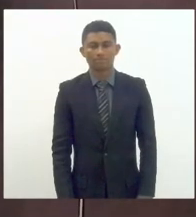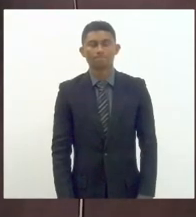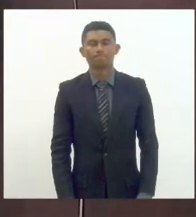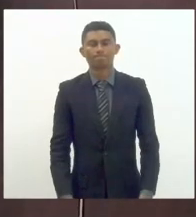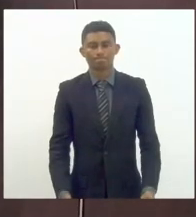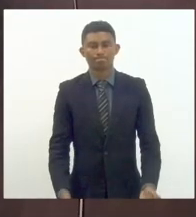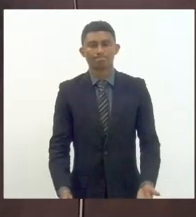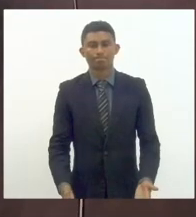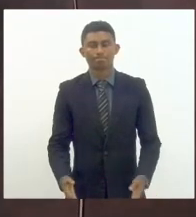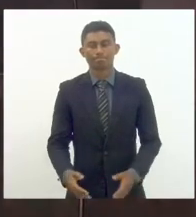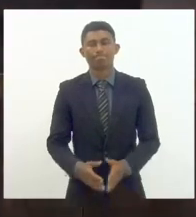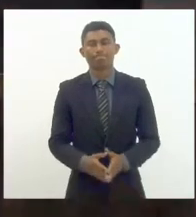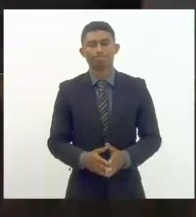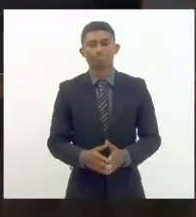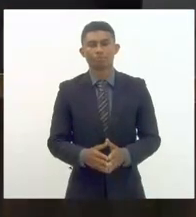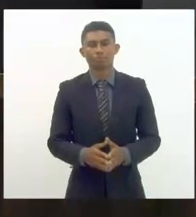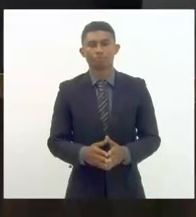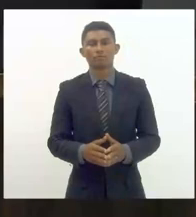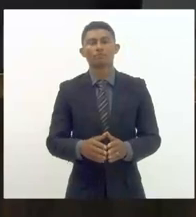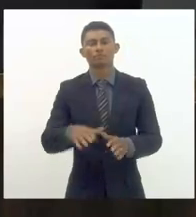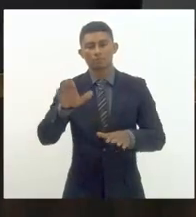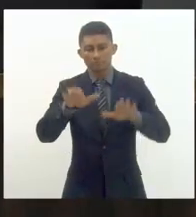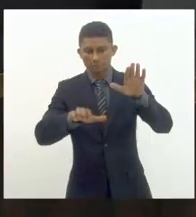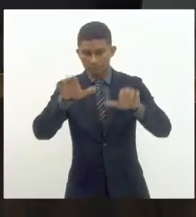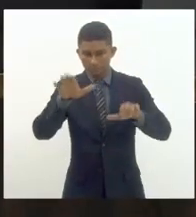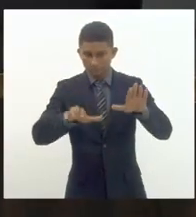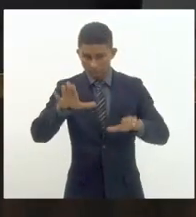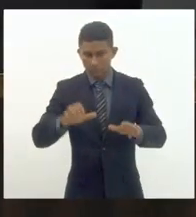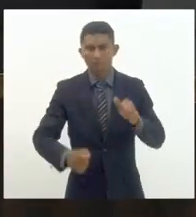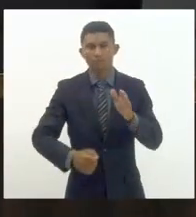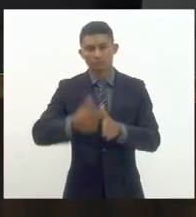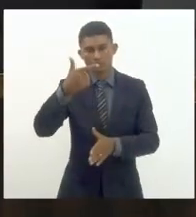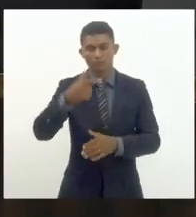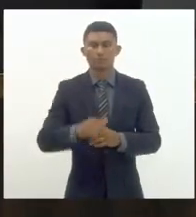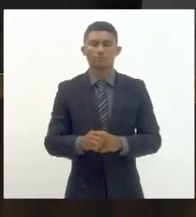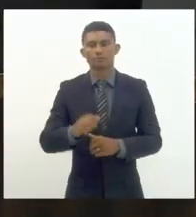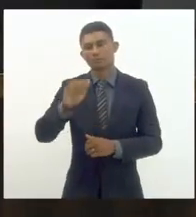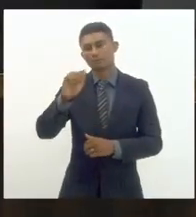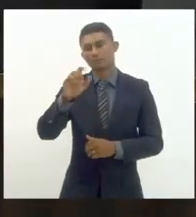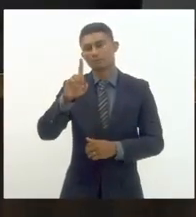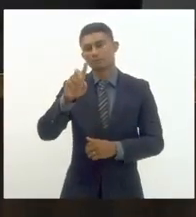A presidência irá proceder à segunda chamada. Adriana Baltazar.